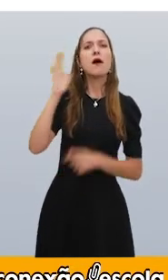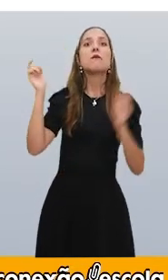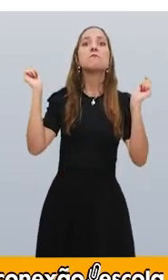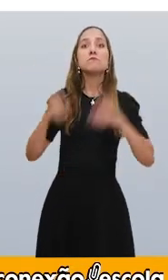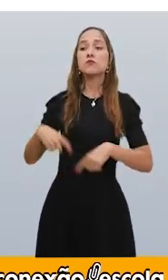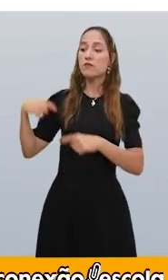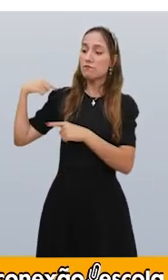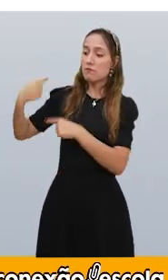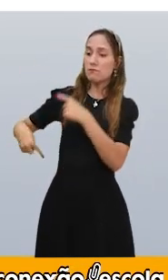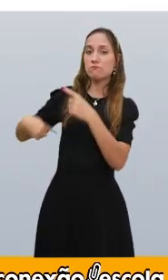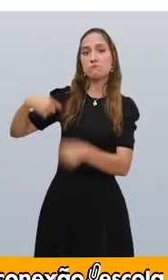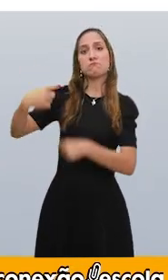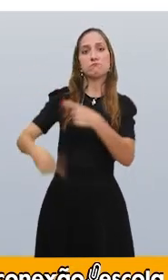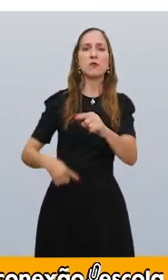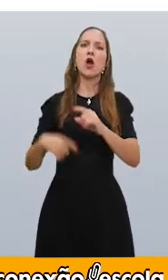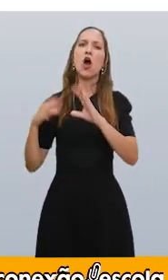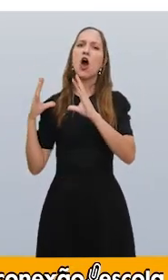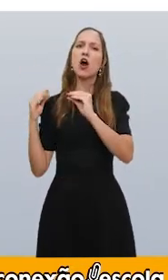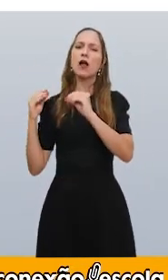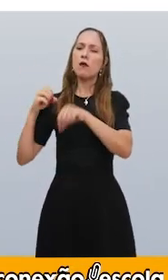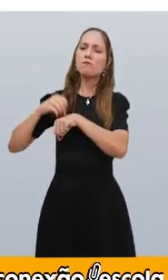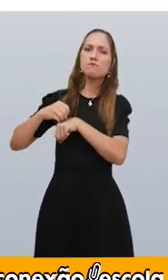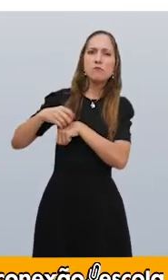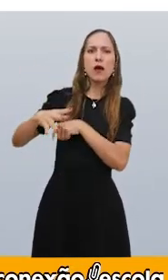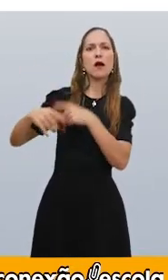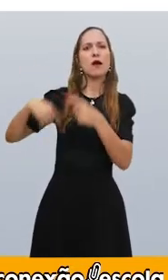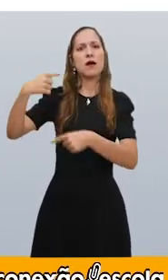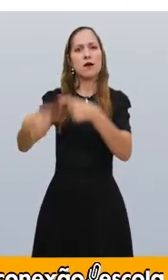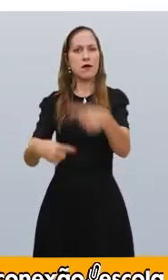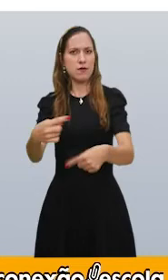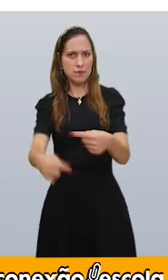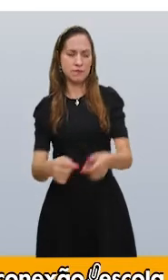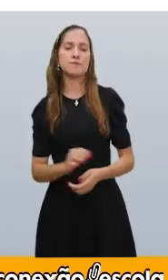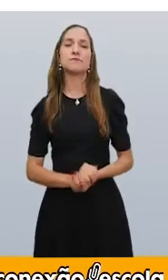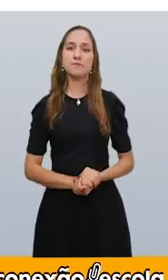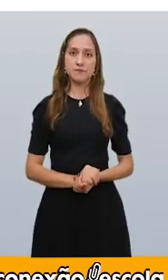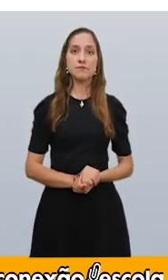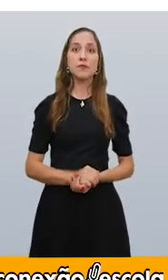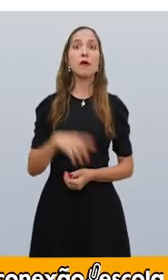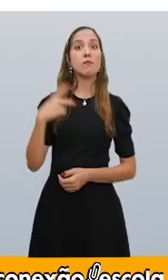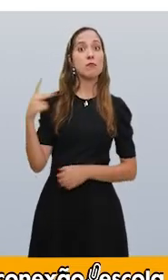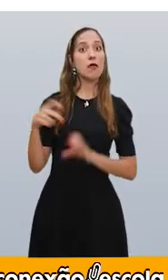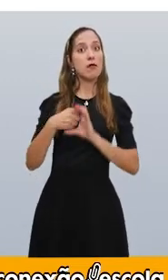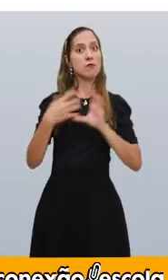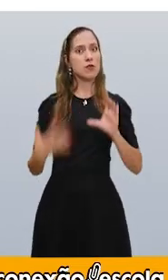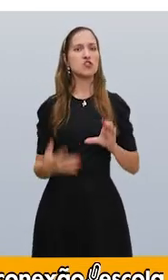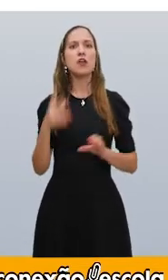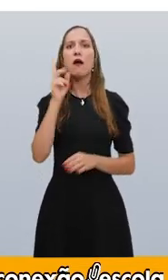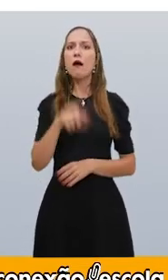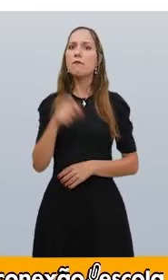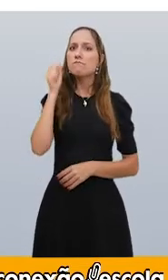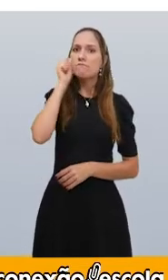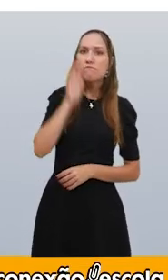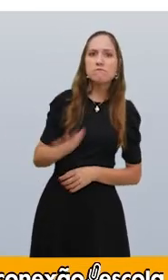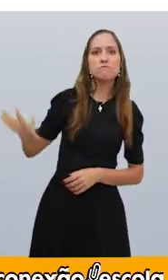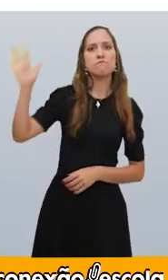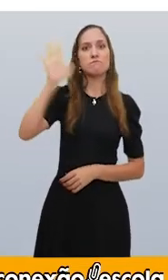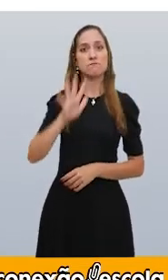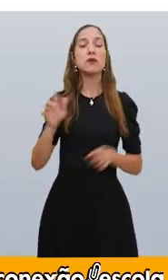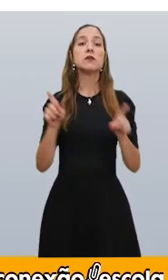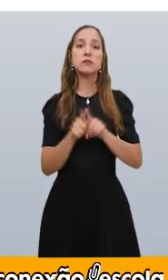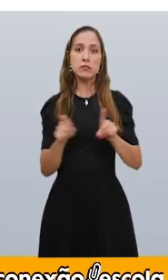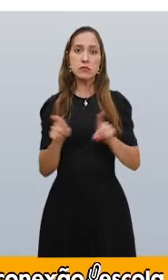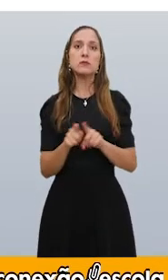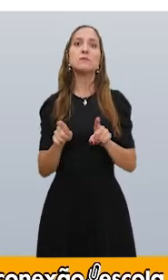pela tradição oral através dos tempos, de caráter fantástico e ou